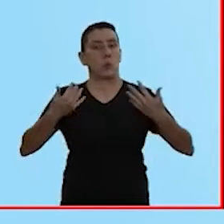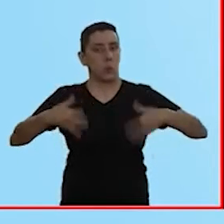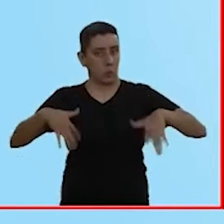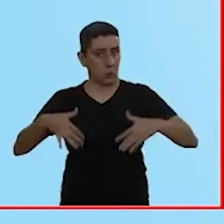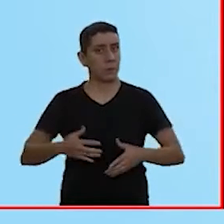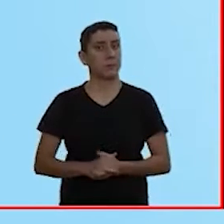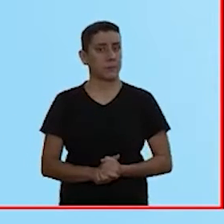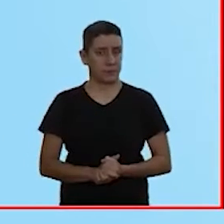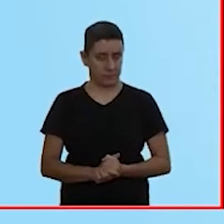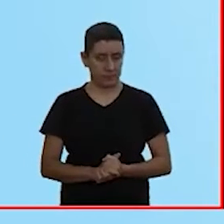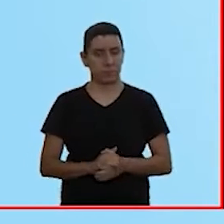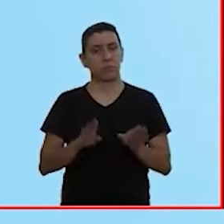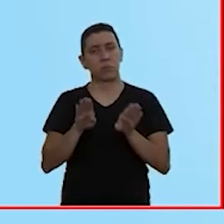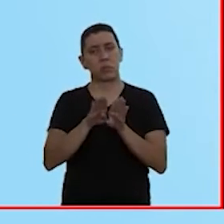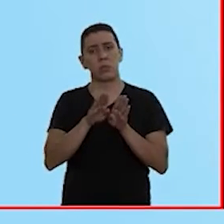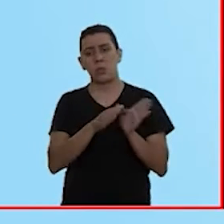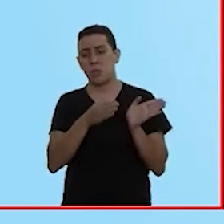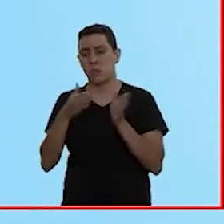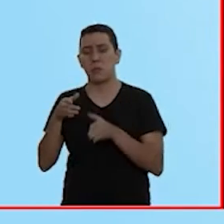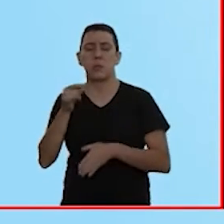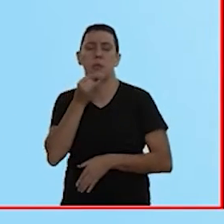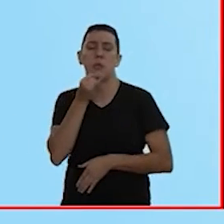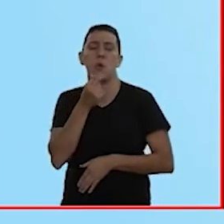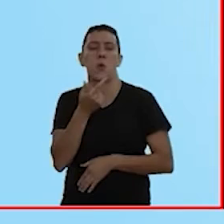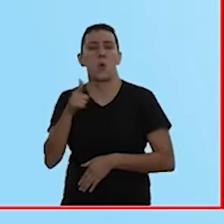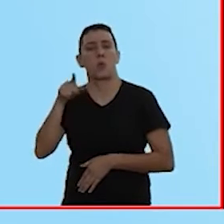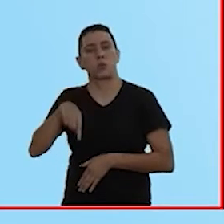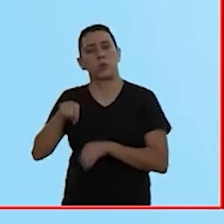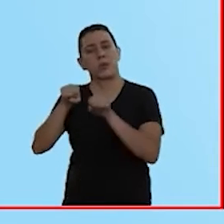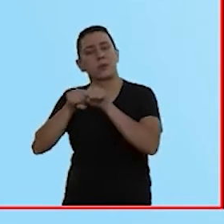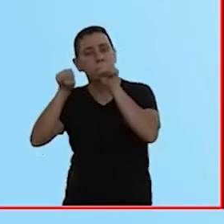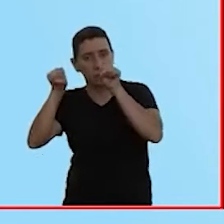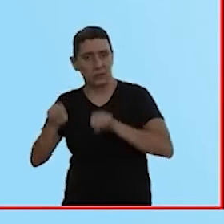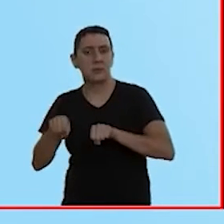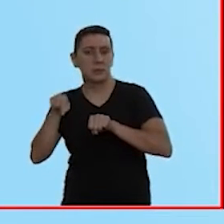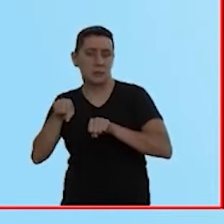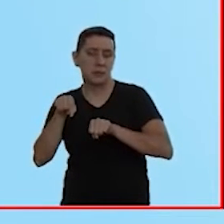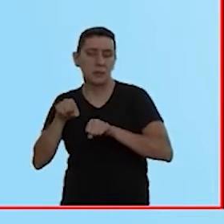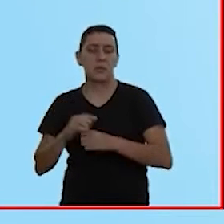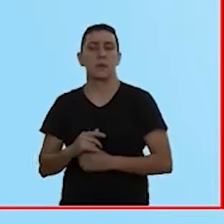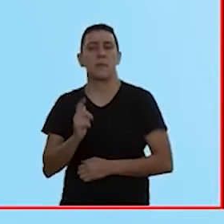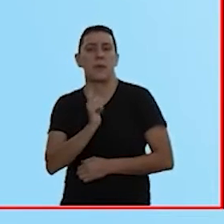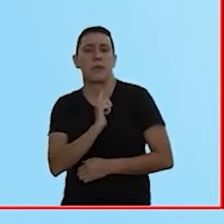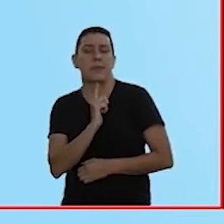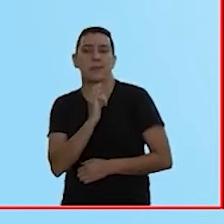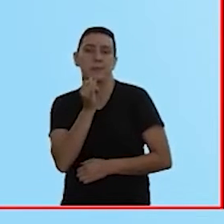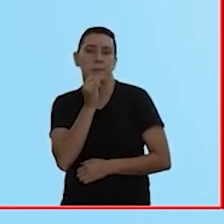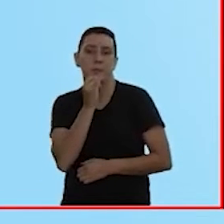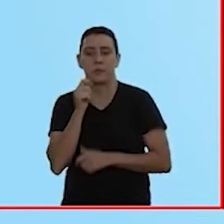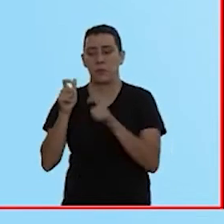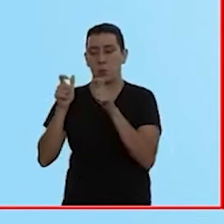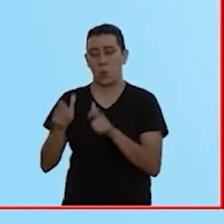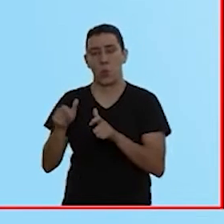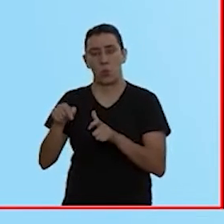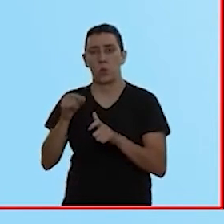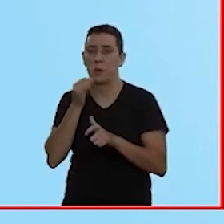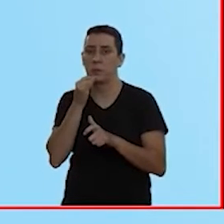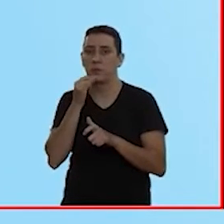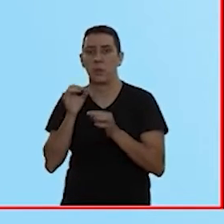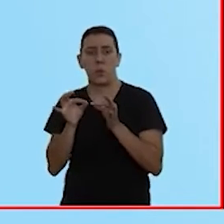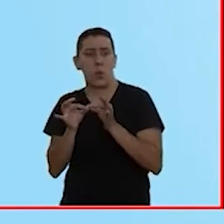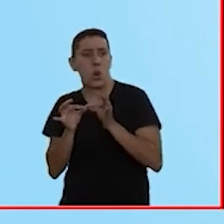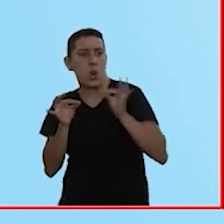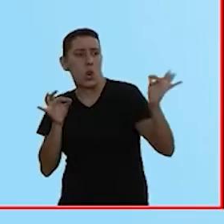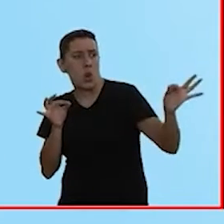no slide é o cenário off Grid então e sistemas onde a gente tem uma instalação longe da rede elétrica